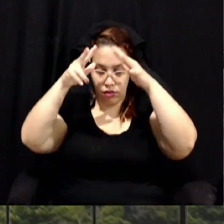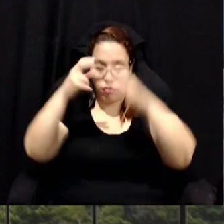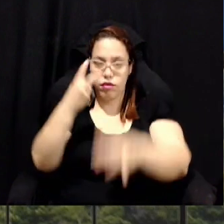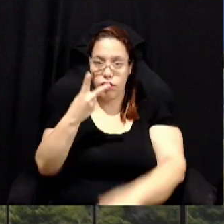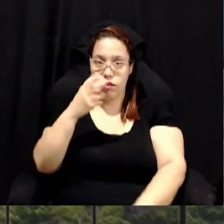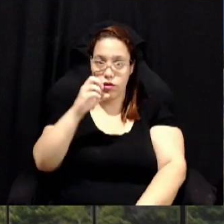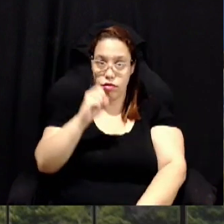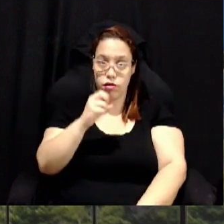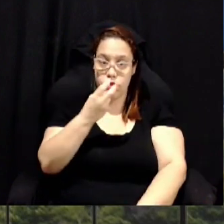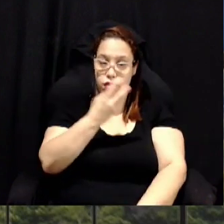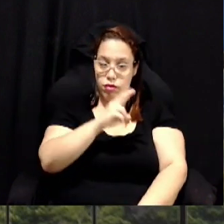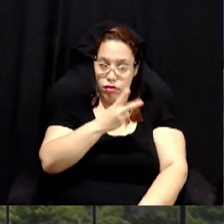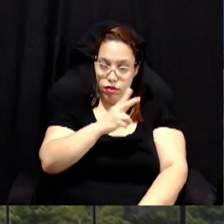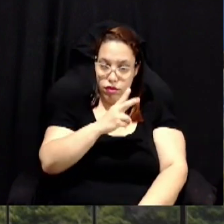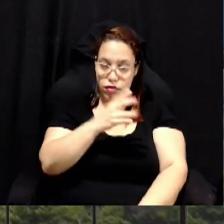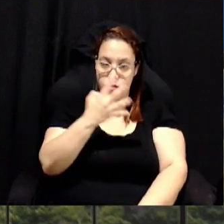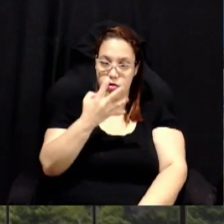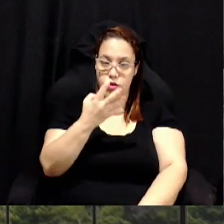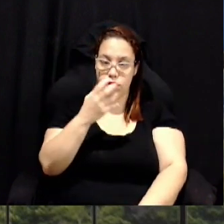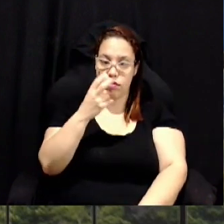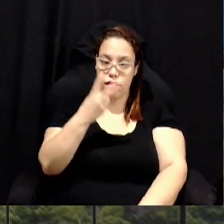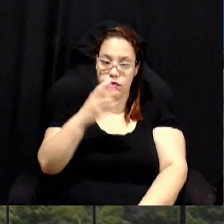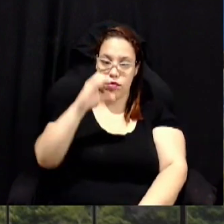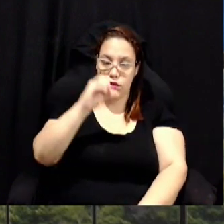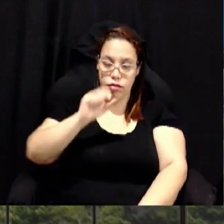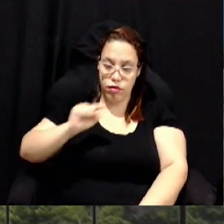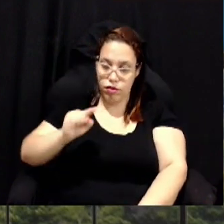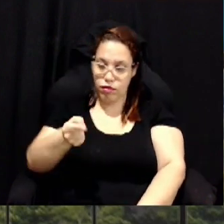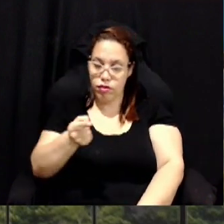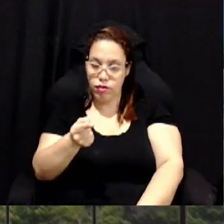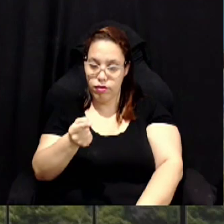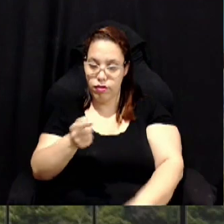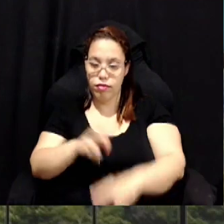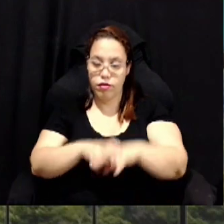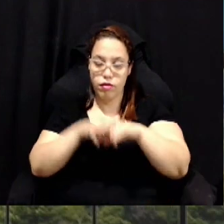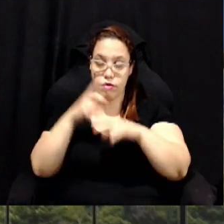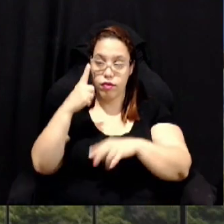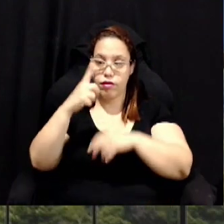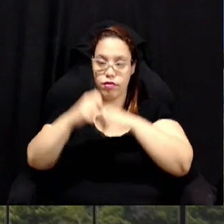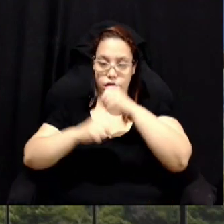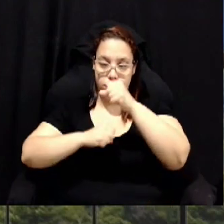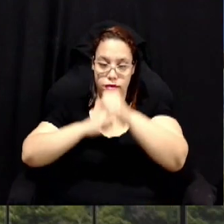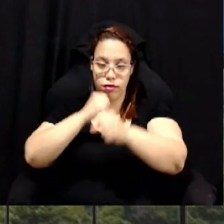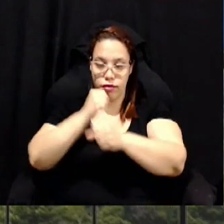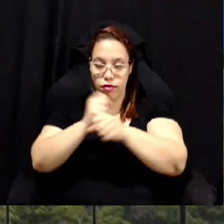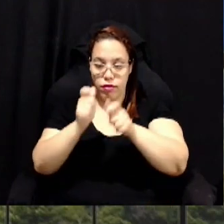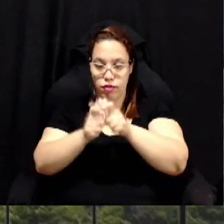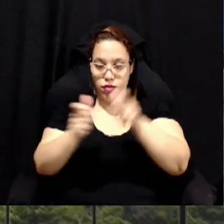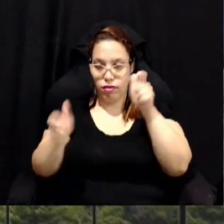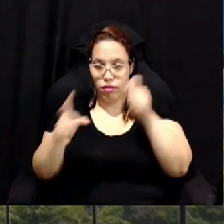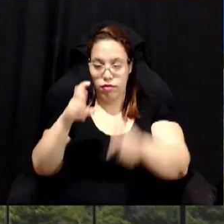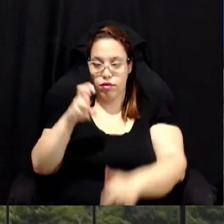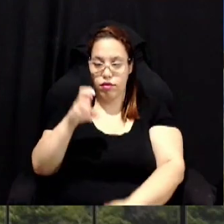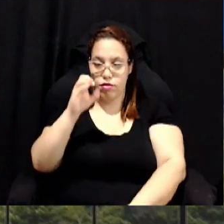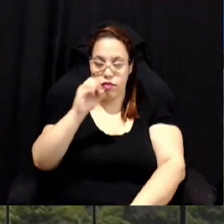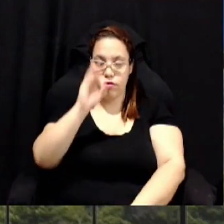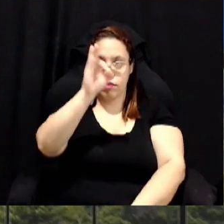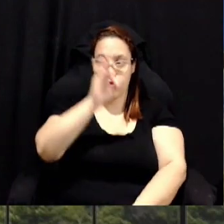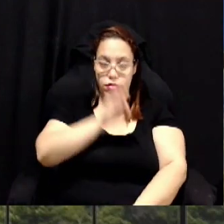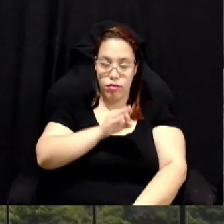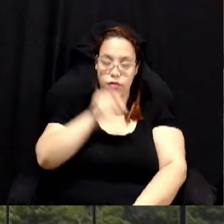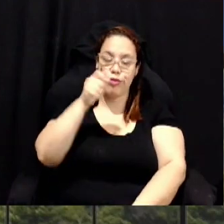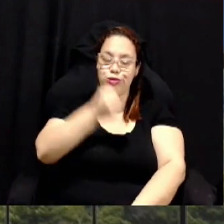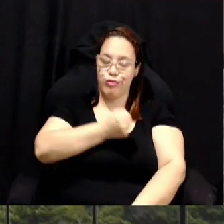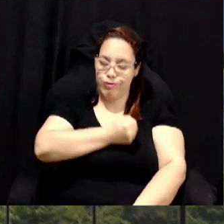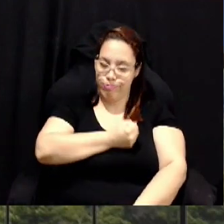2022, eram 429 mil. Portanto, em um ano, aumento de quase 50%. E este número deve ser